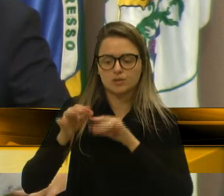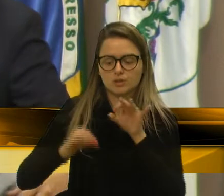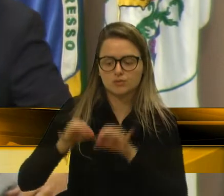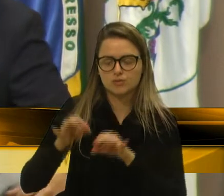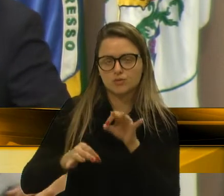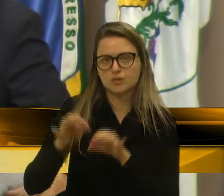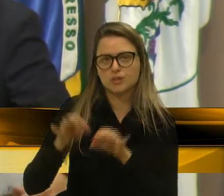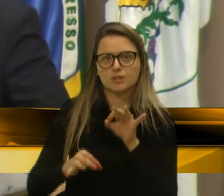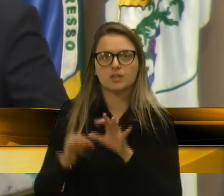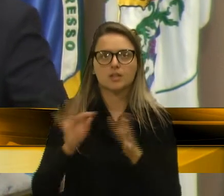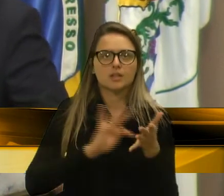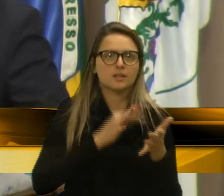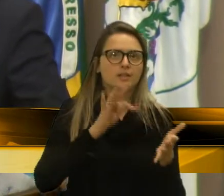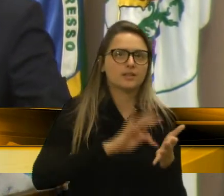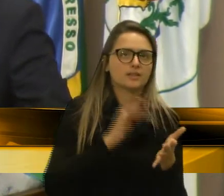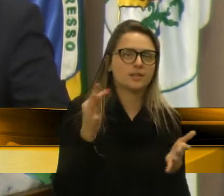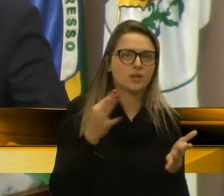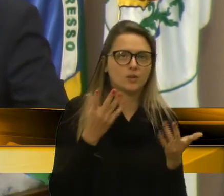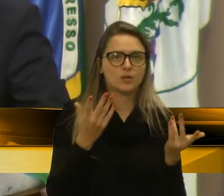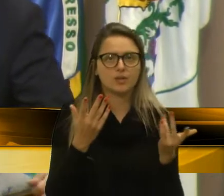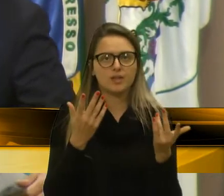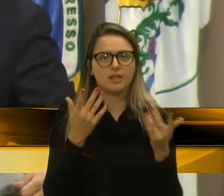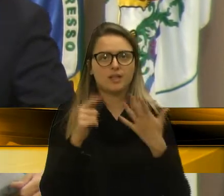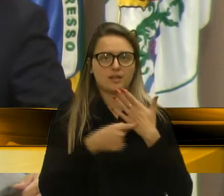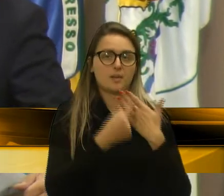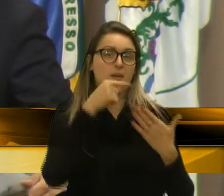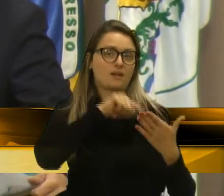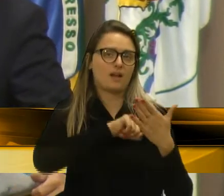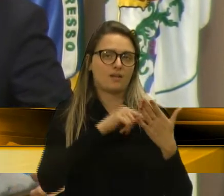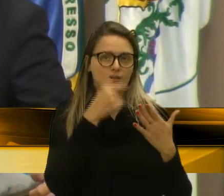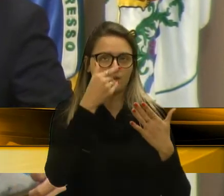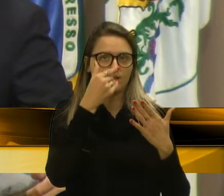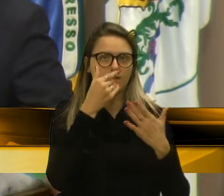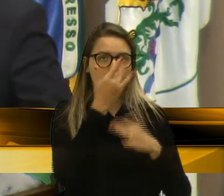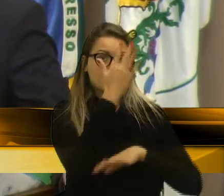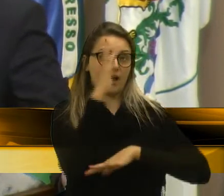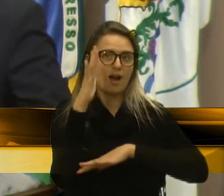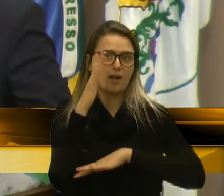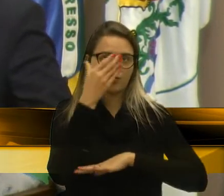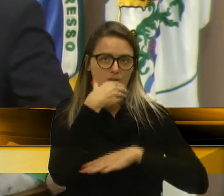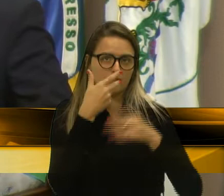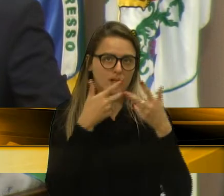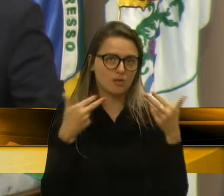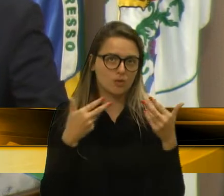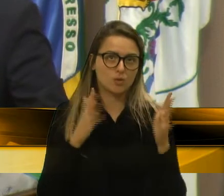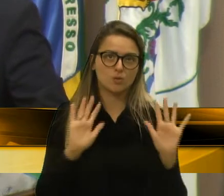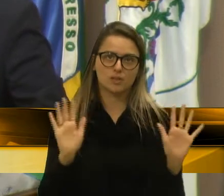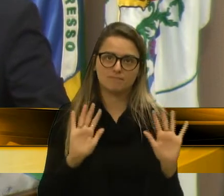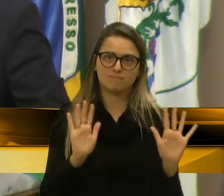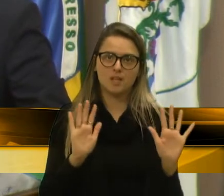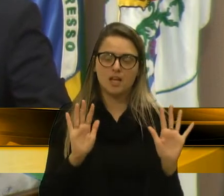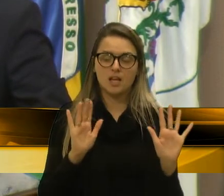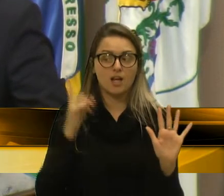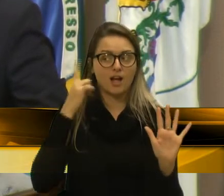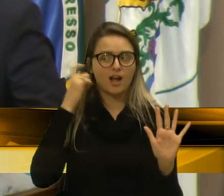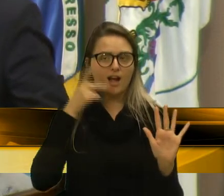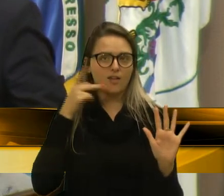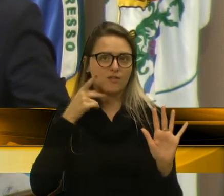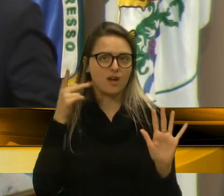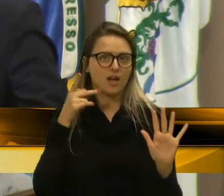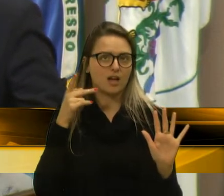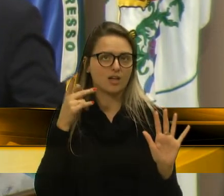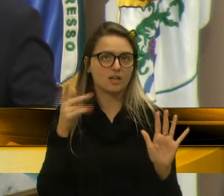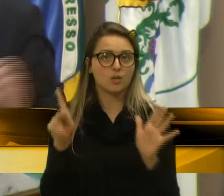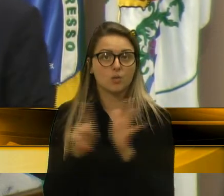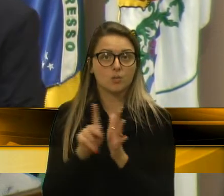teoria da árvore do fruto envenenado, o áudio não se refuta. O próprio vereador